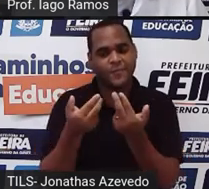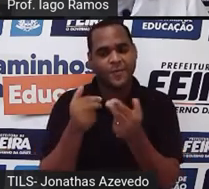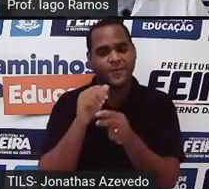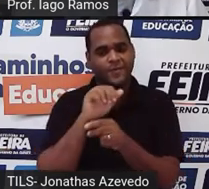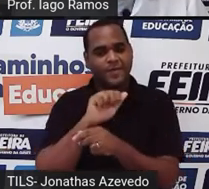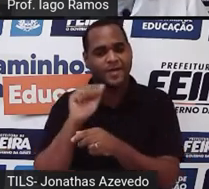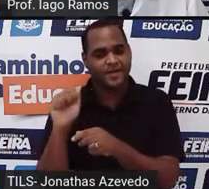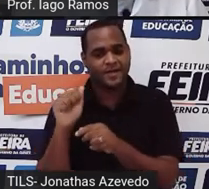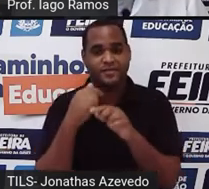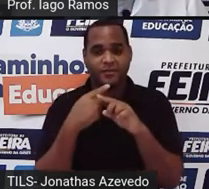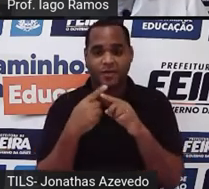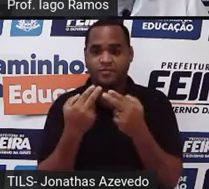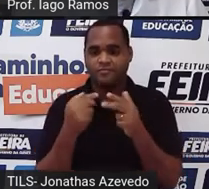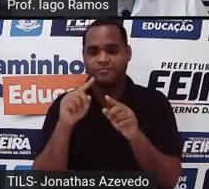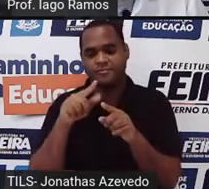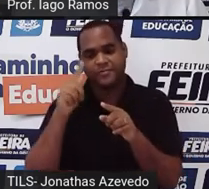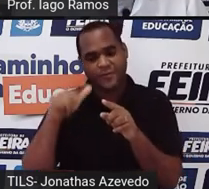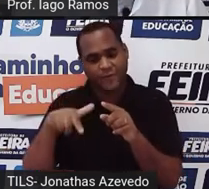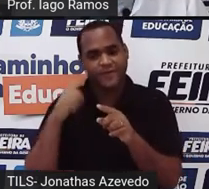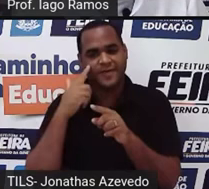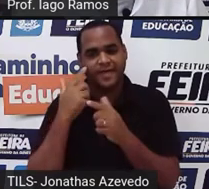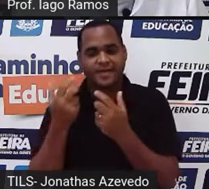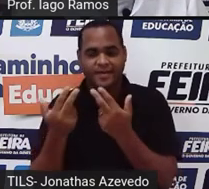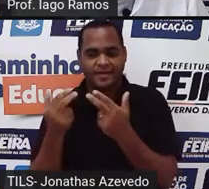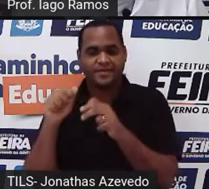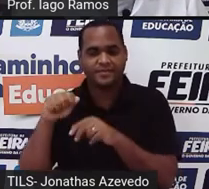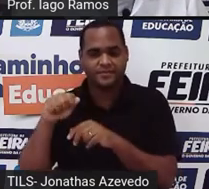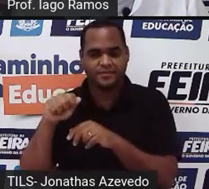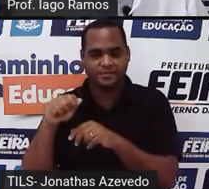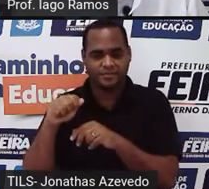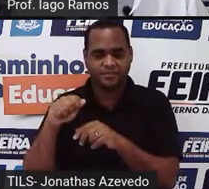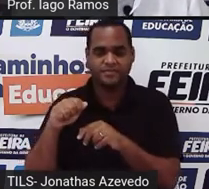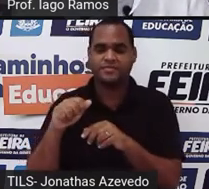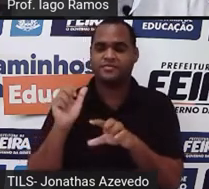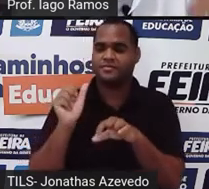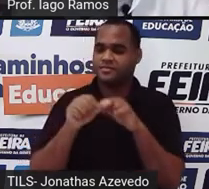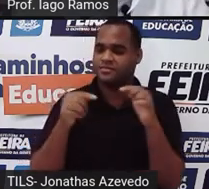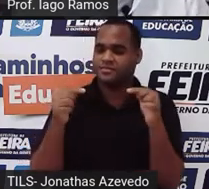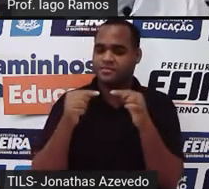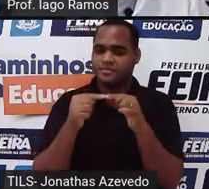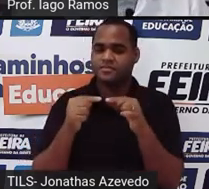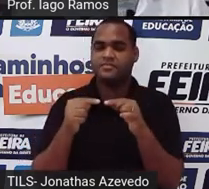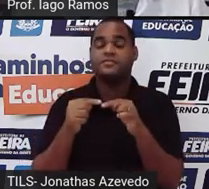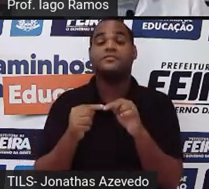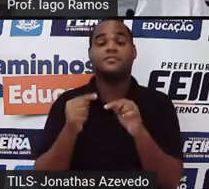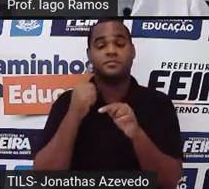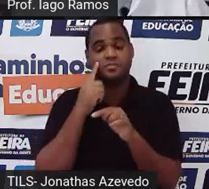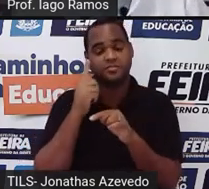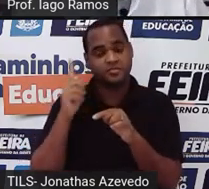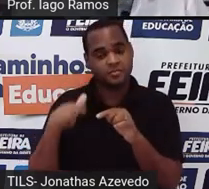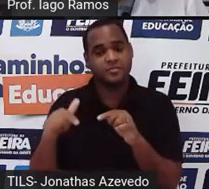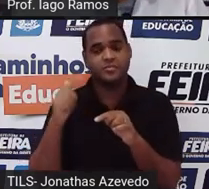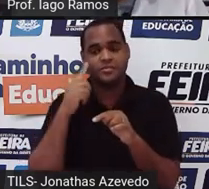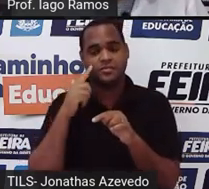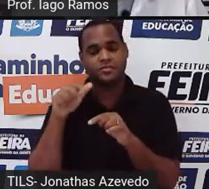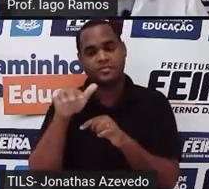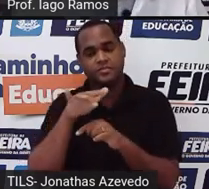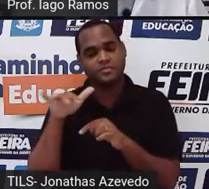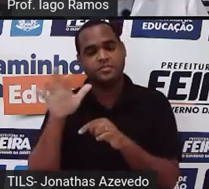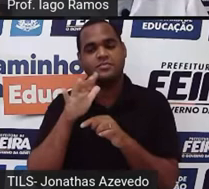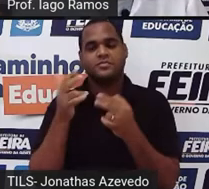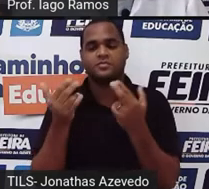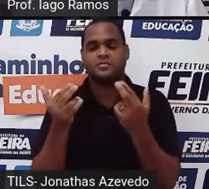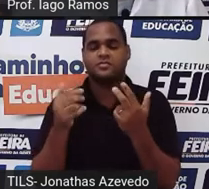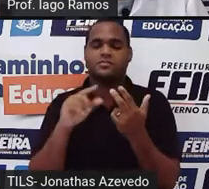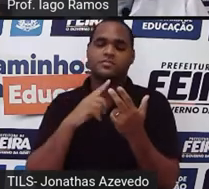tá? Repete a base, faz a soma dos expoentes, encontra uma única potência, calcula essa